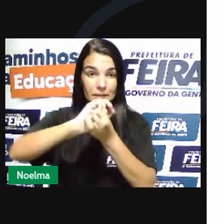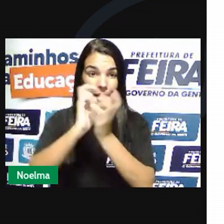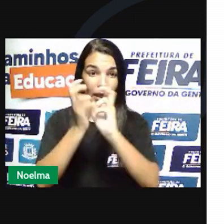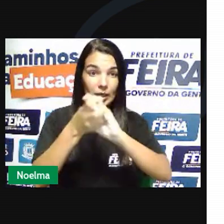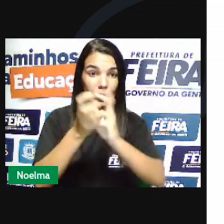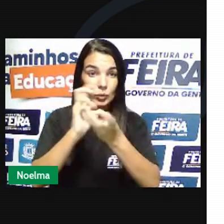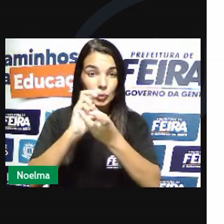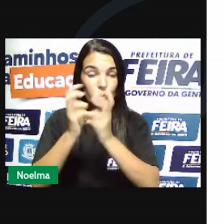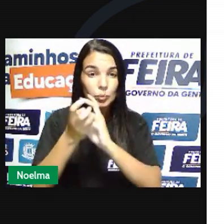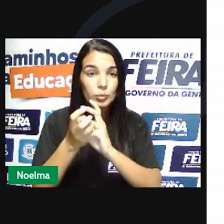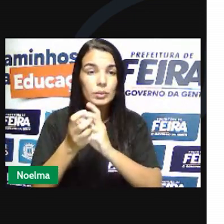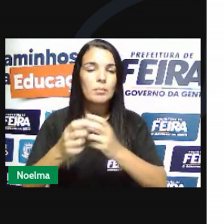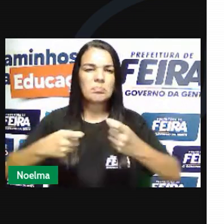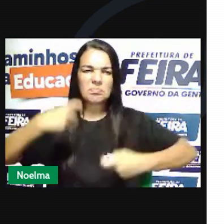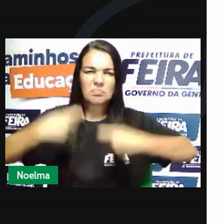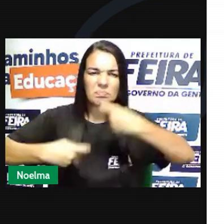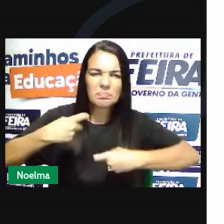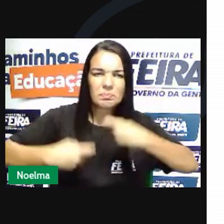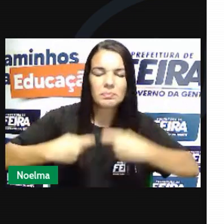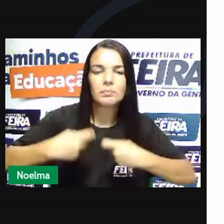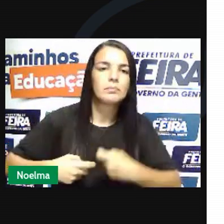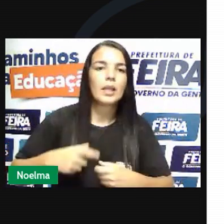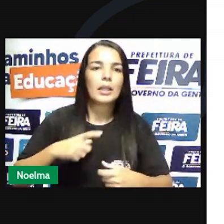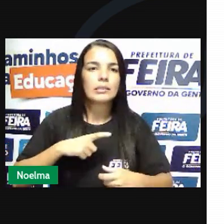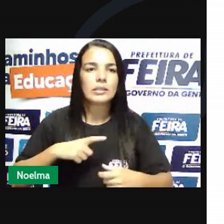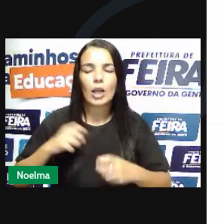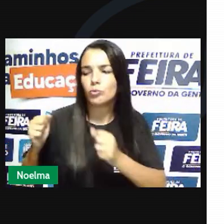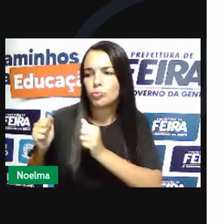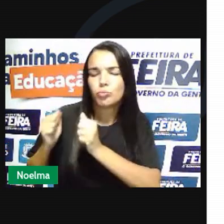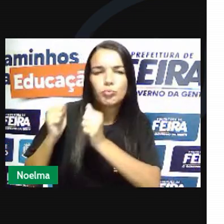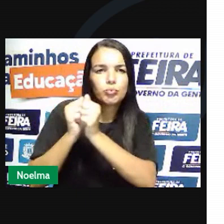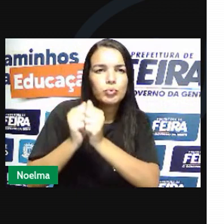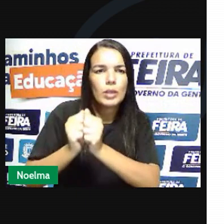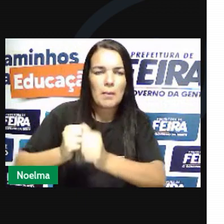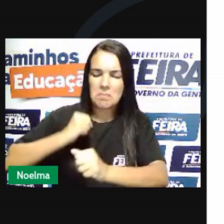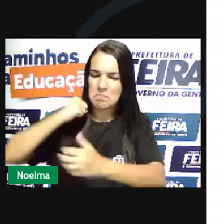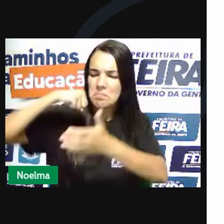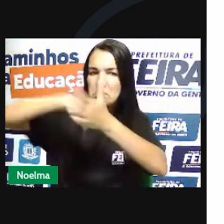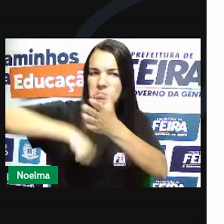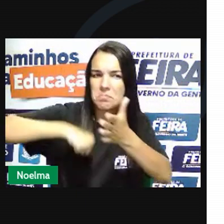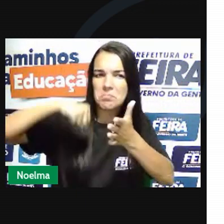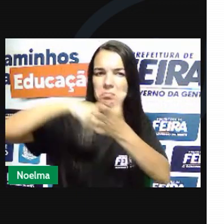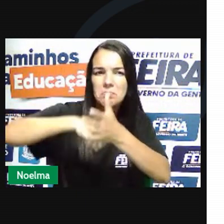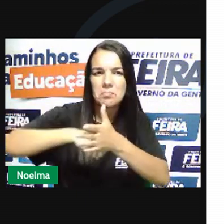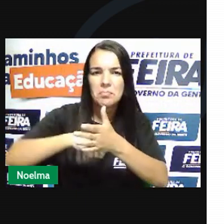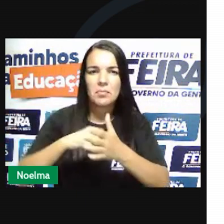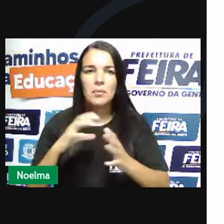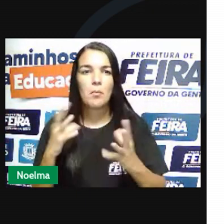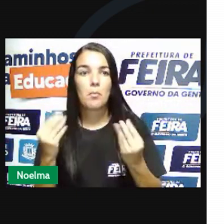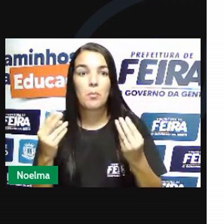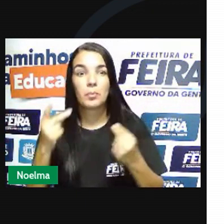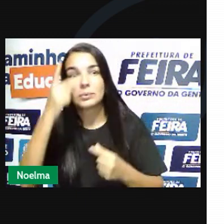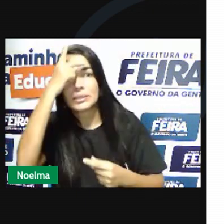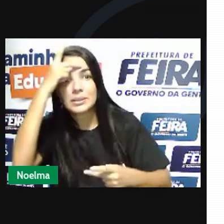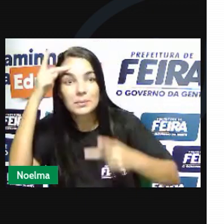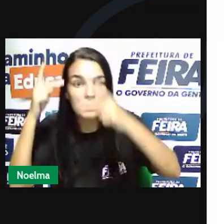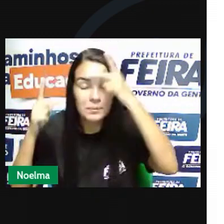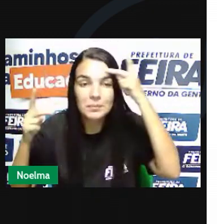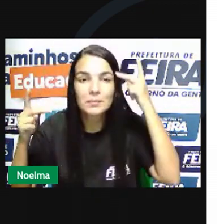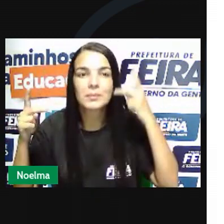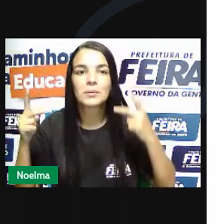professores, sapateiros e religiosos, juntos lutaram por uma causa melhor.